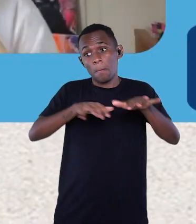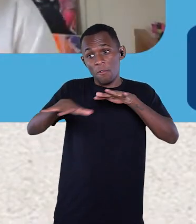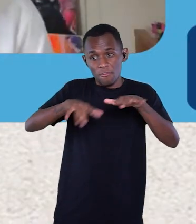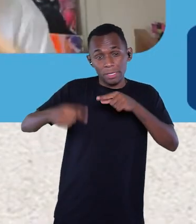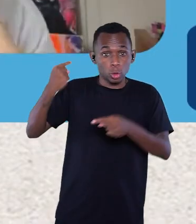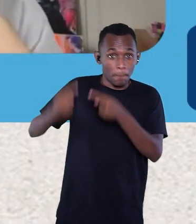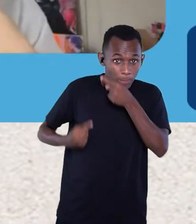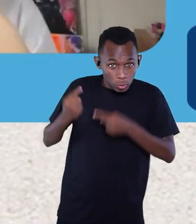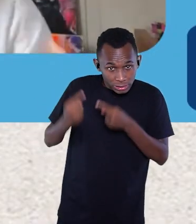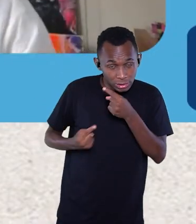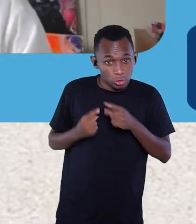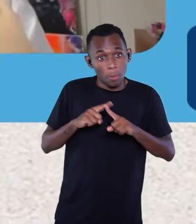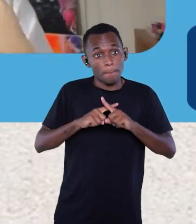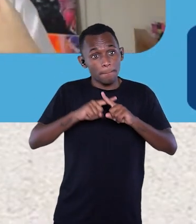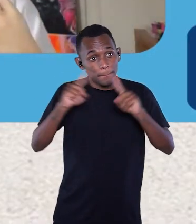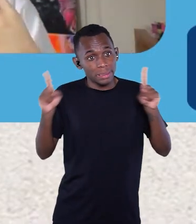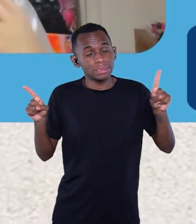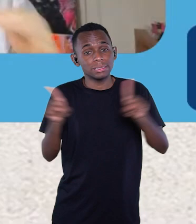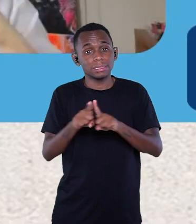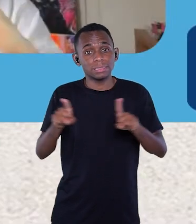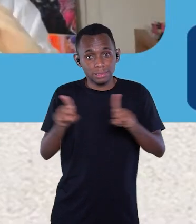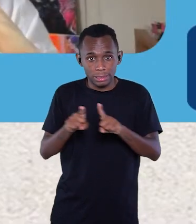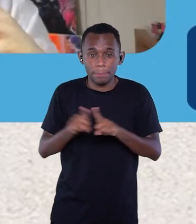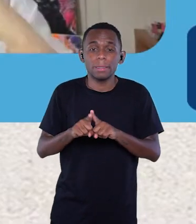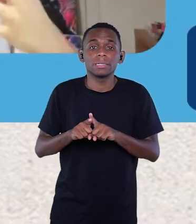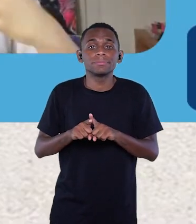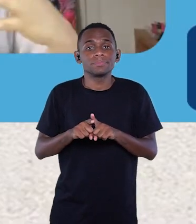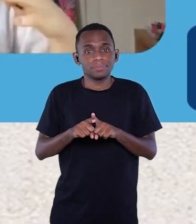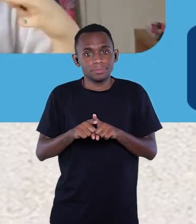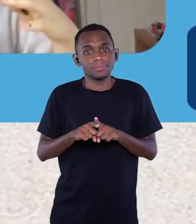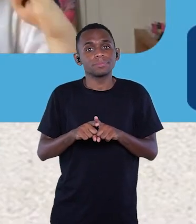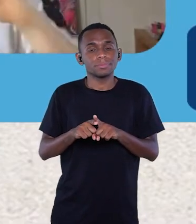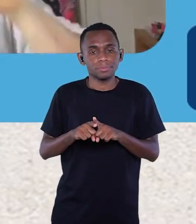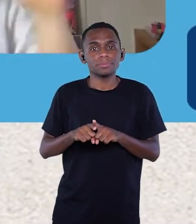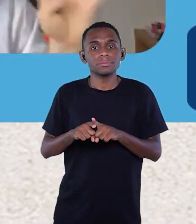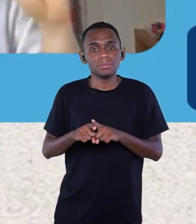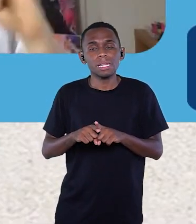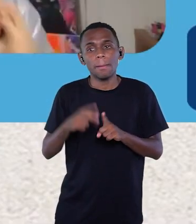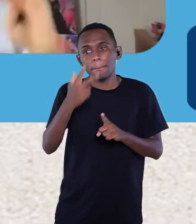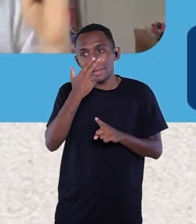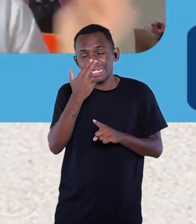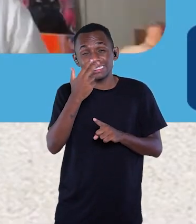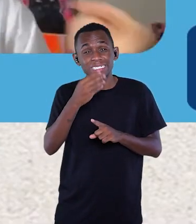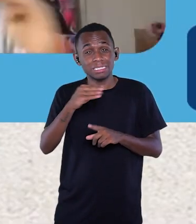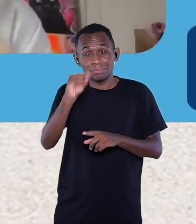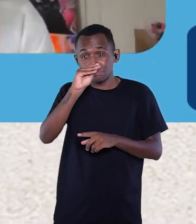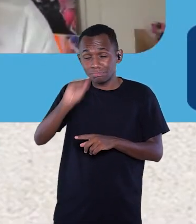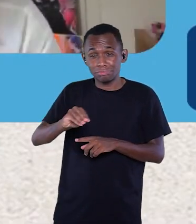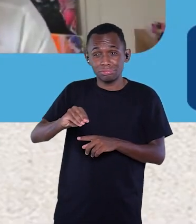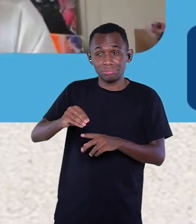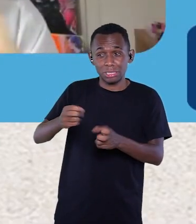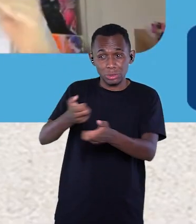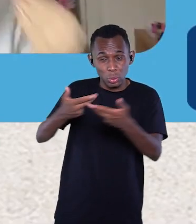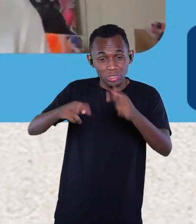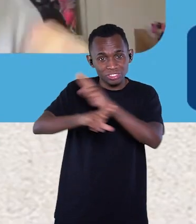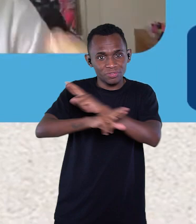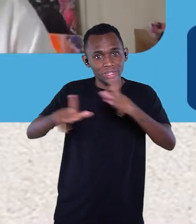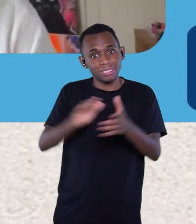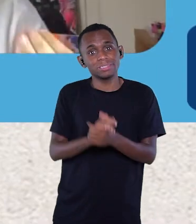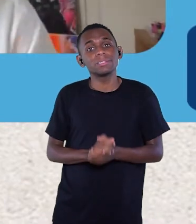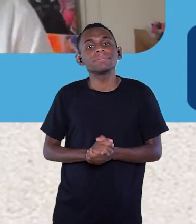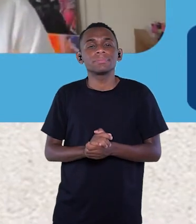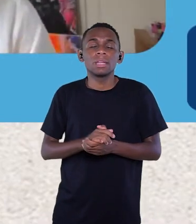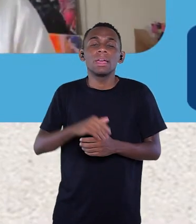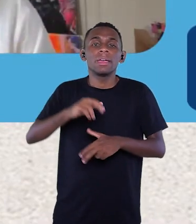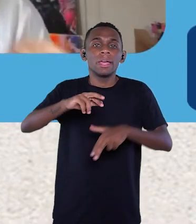enfim, mas que também isso aí vai apagando um pouco essas diferenças. E é